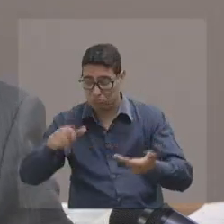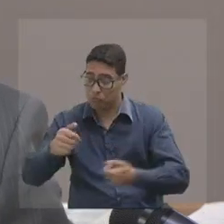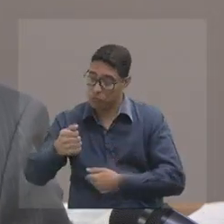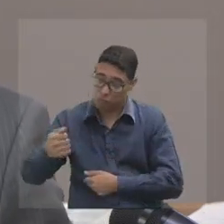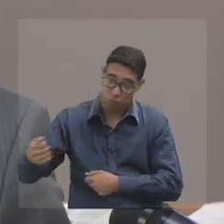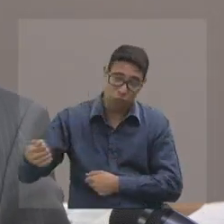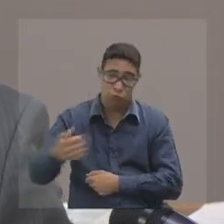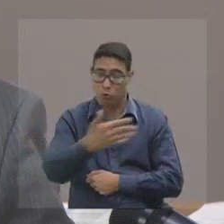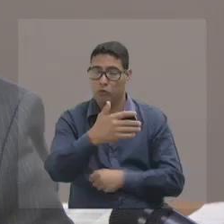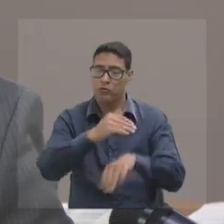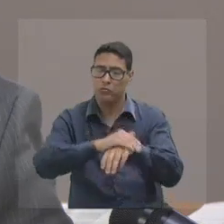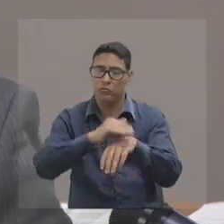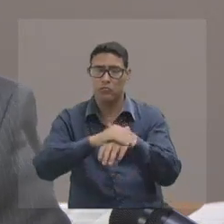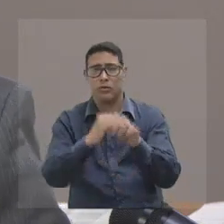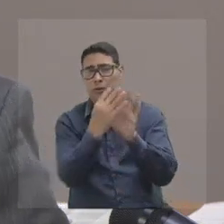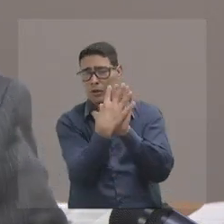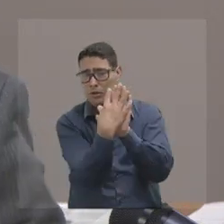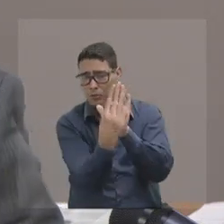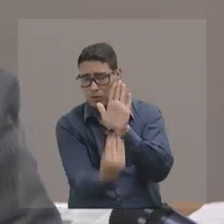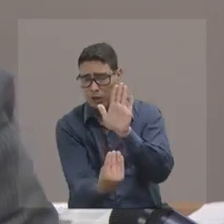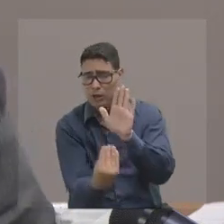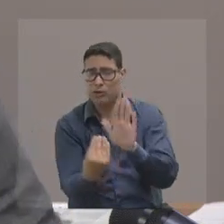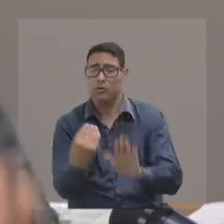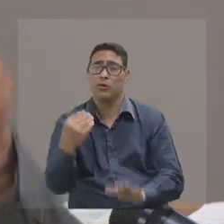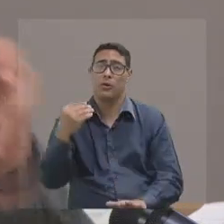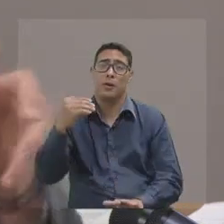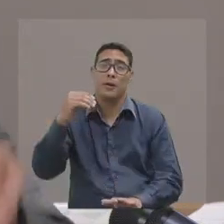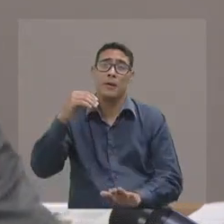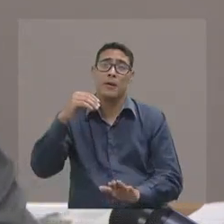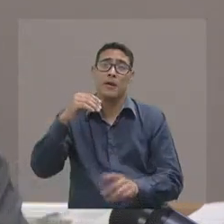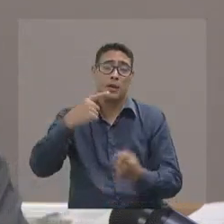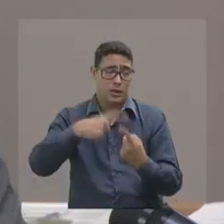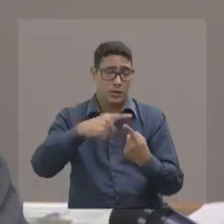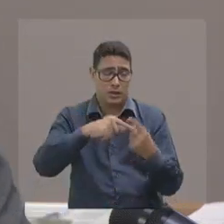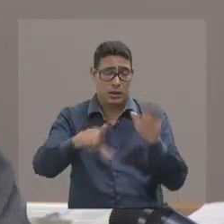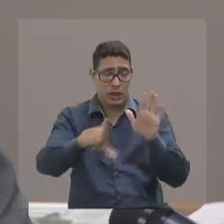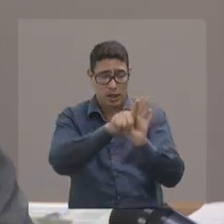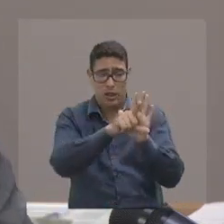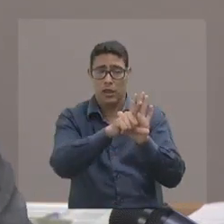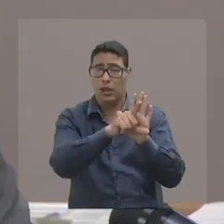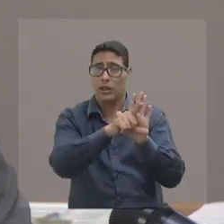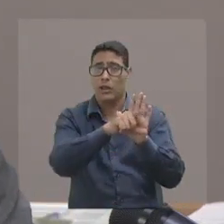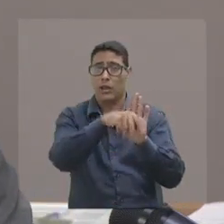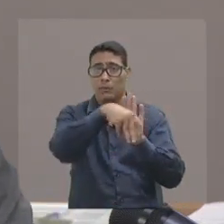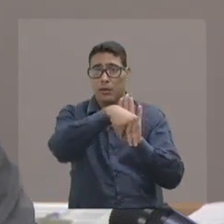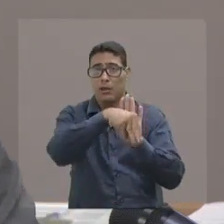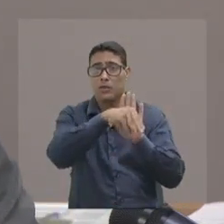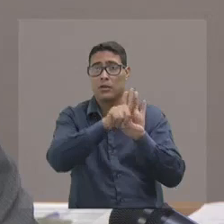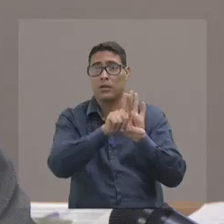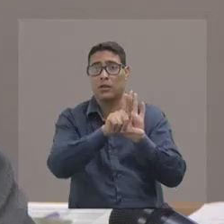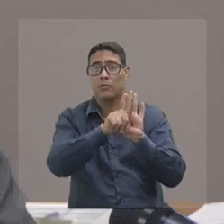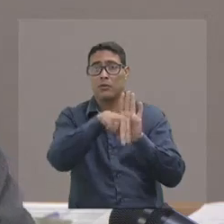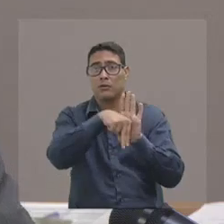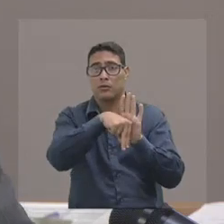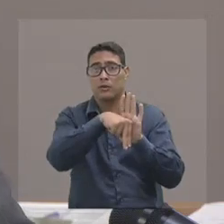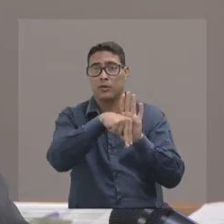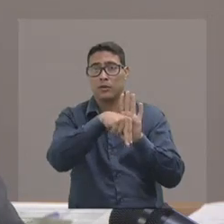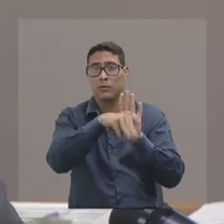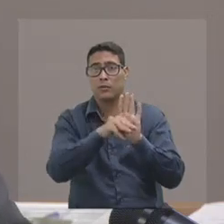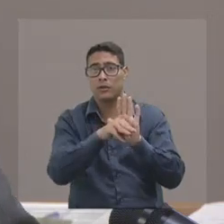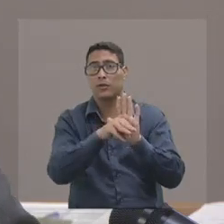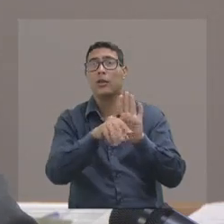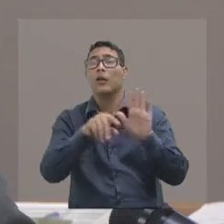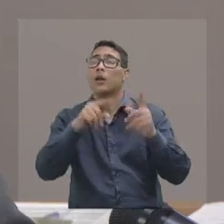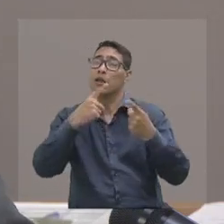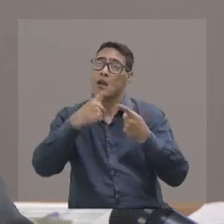modelo o novo mecanismo estabelecido na lei mar de Lamas nunca mais sobre o à